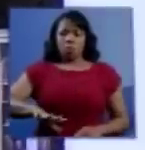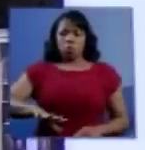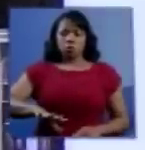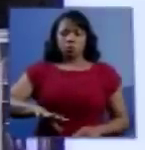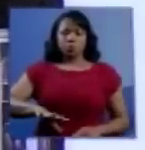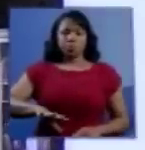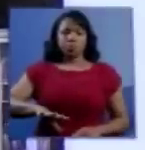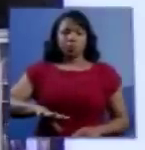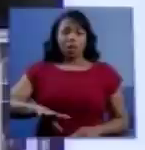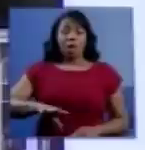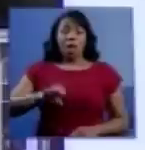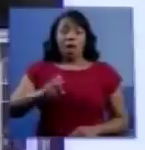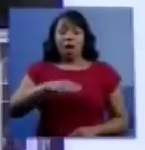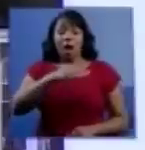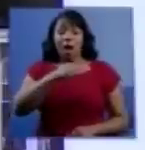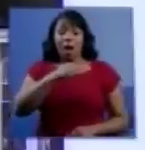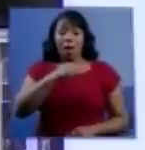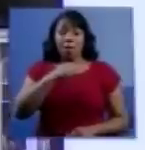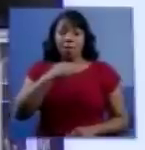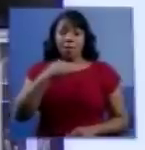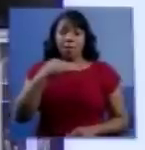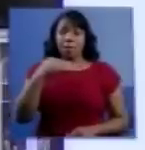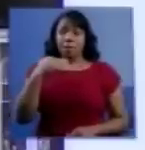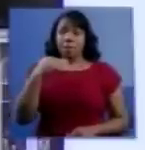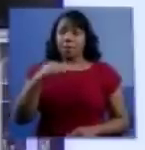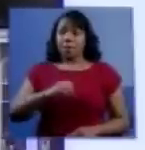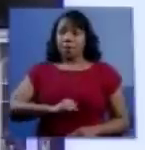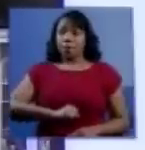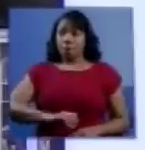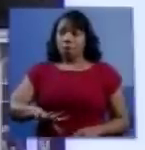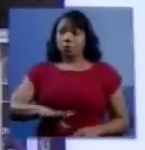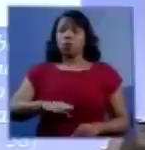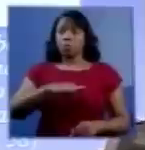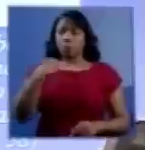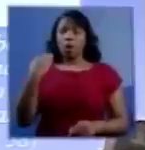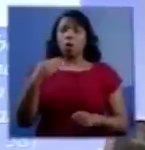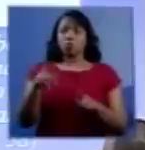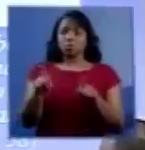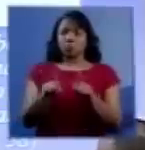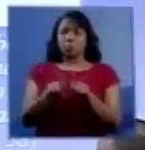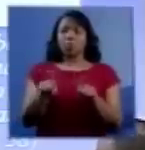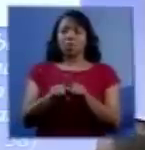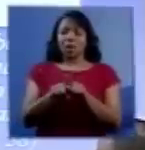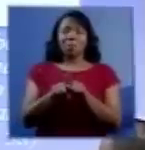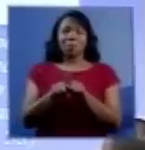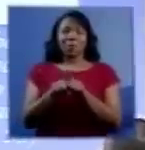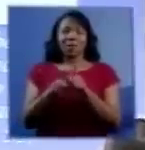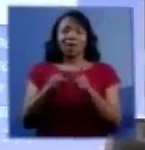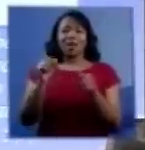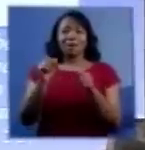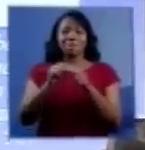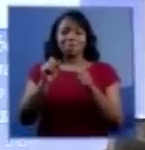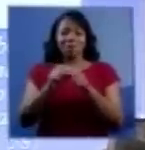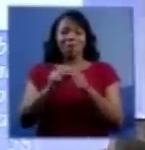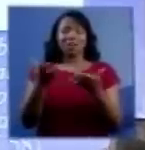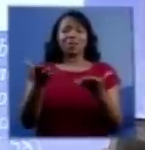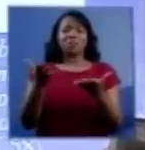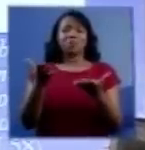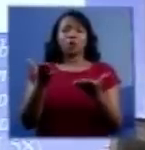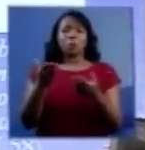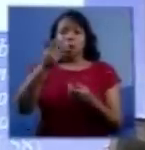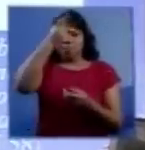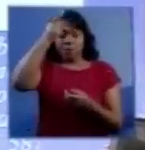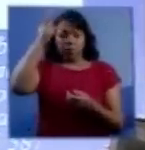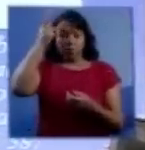é a morte deliberada direta independentemente da forma como vem realizada de um